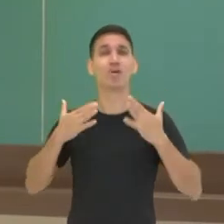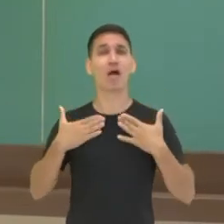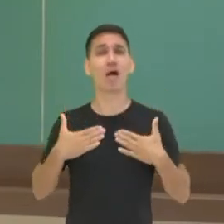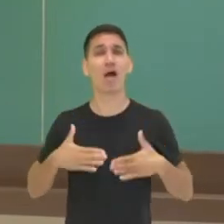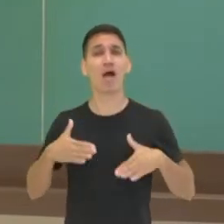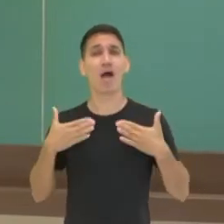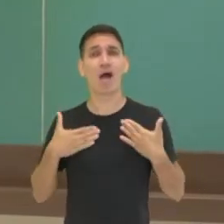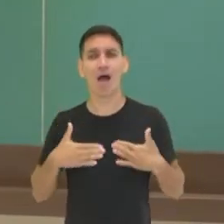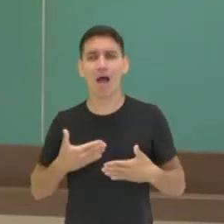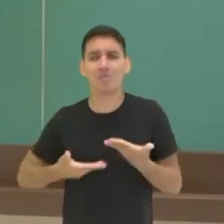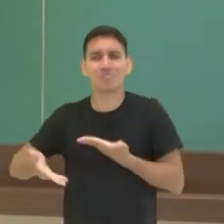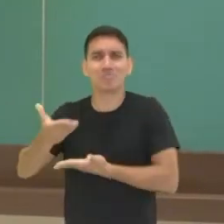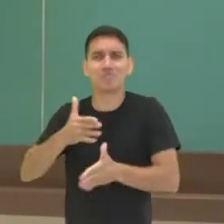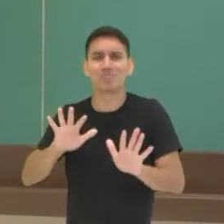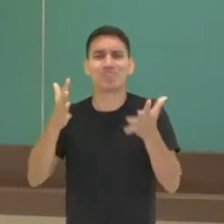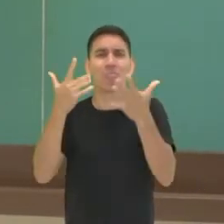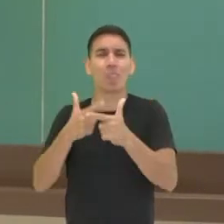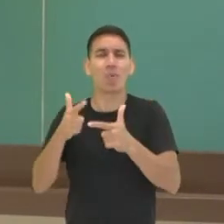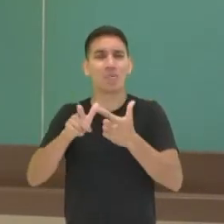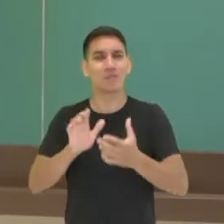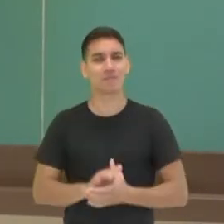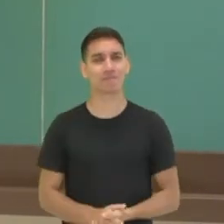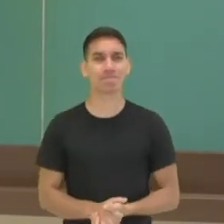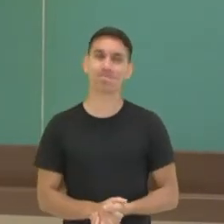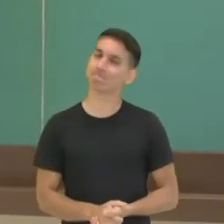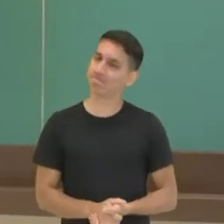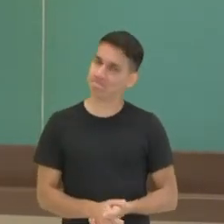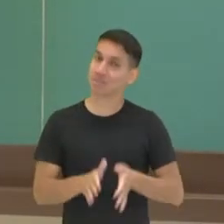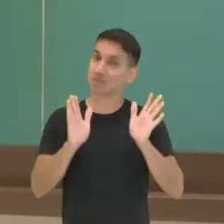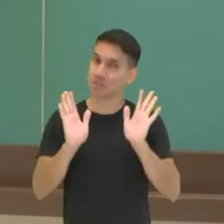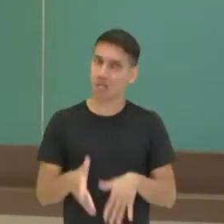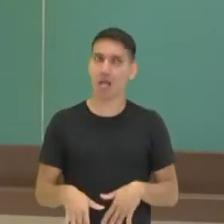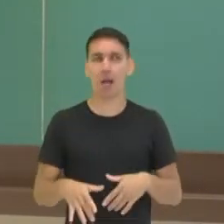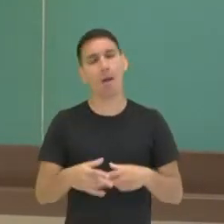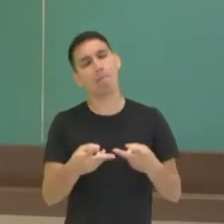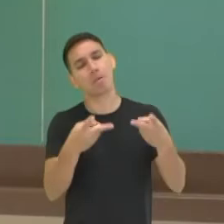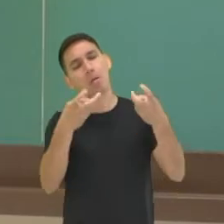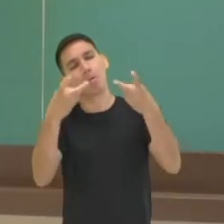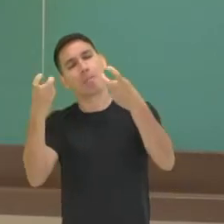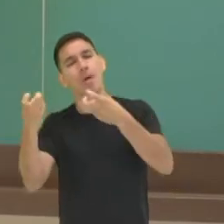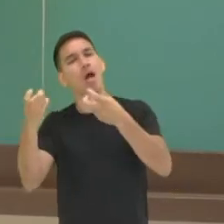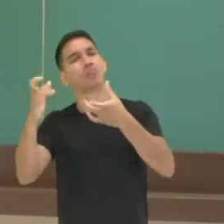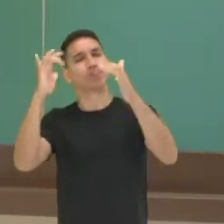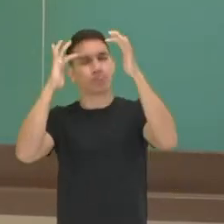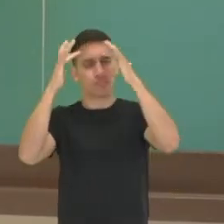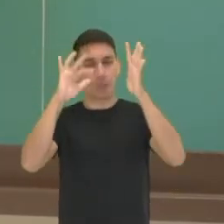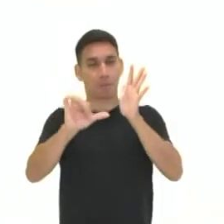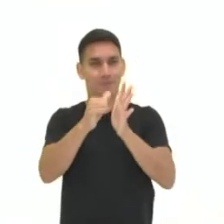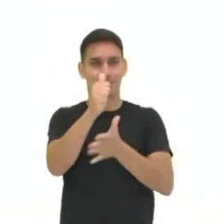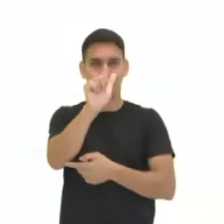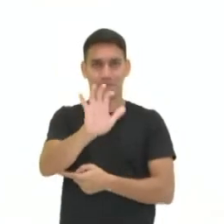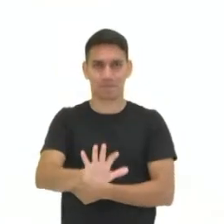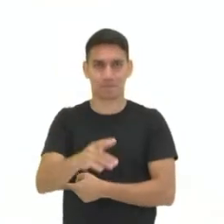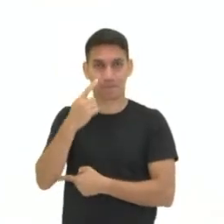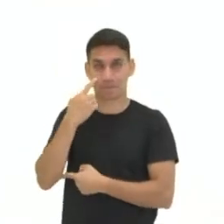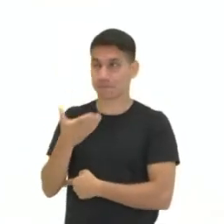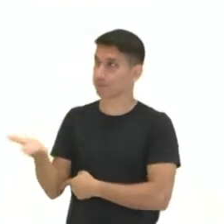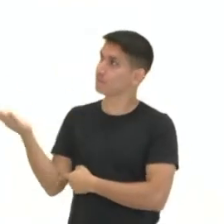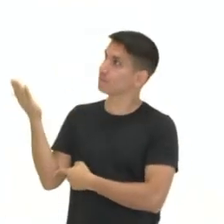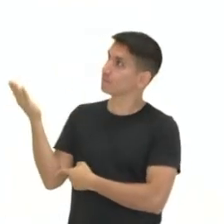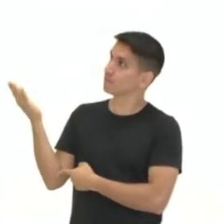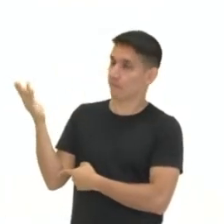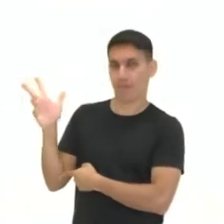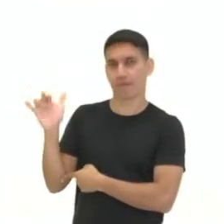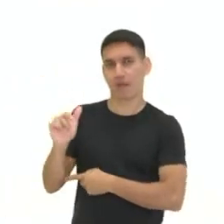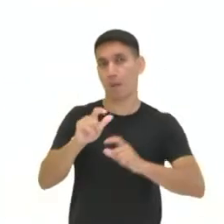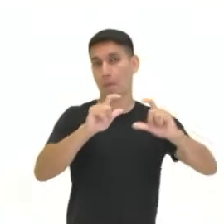conflito desses? Então, diante dessas reflexões, vamos para a nossa primeira atividade. Tá? Eu vou deixar para vocês aqui as tirinhas